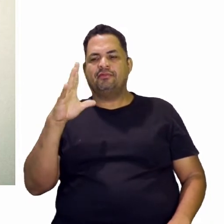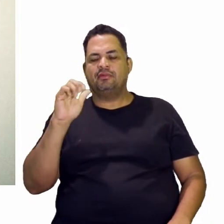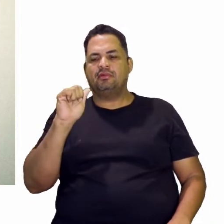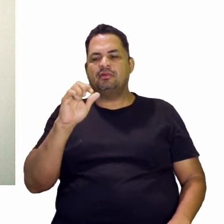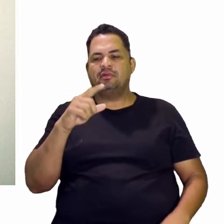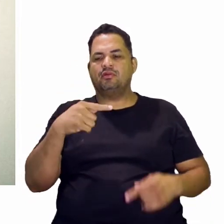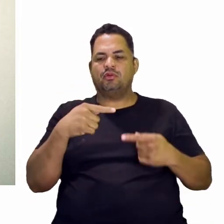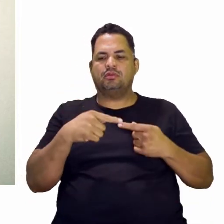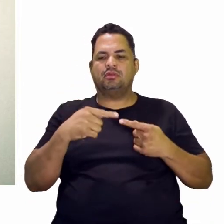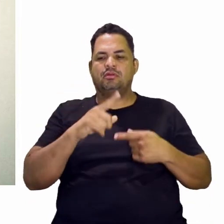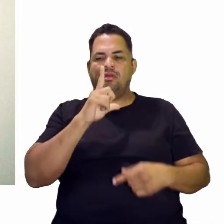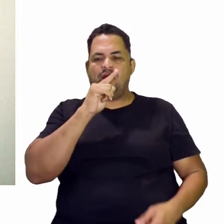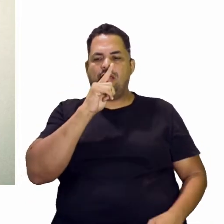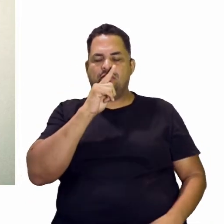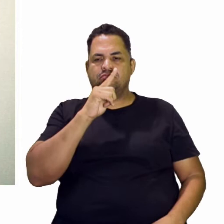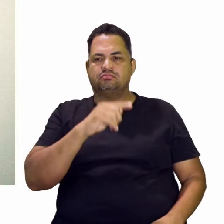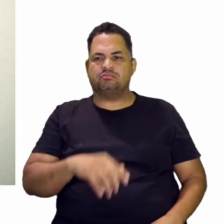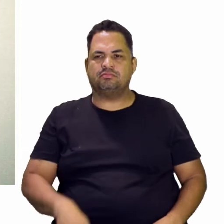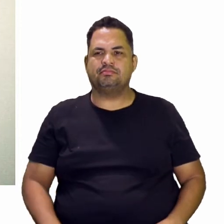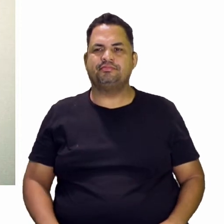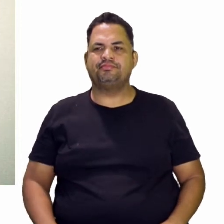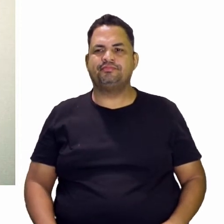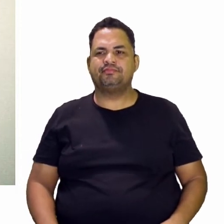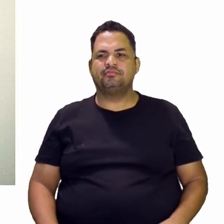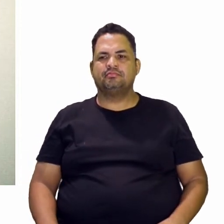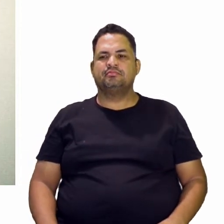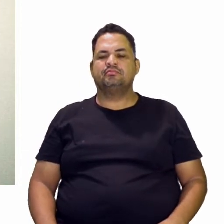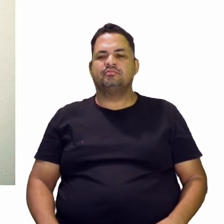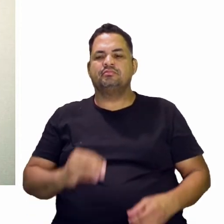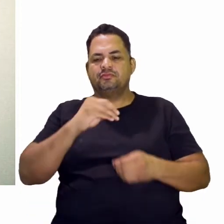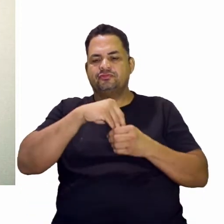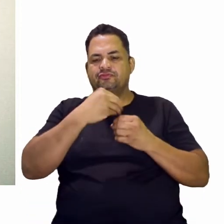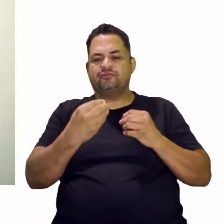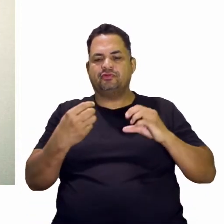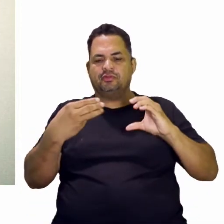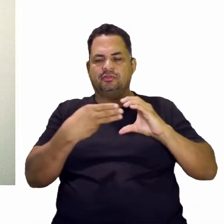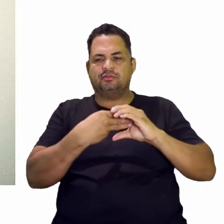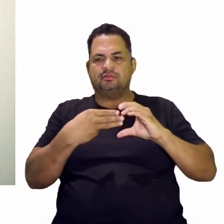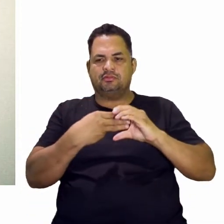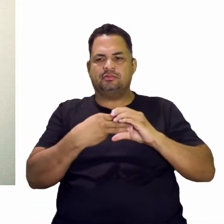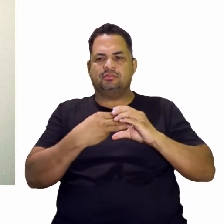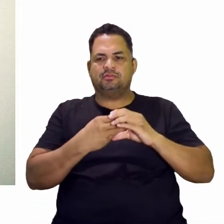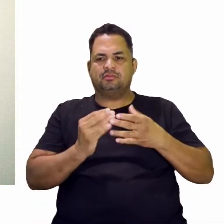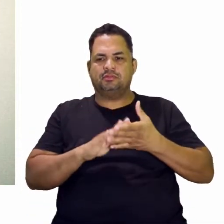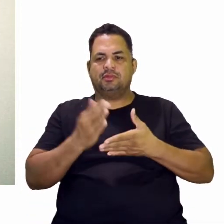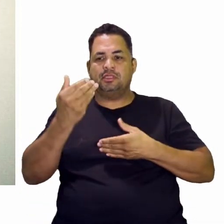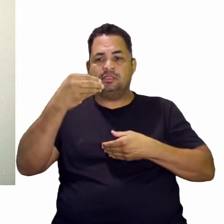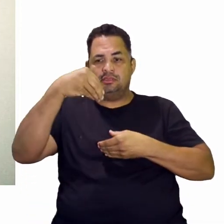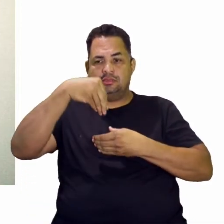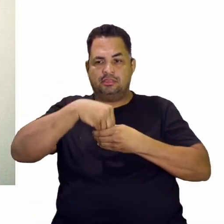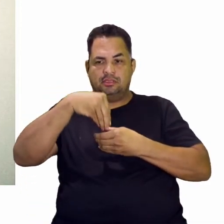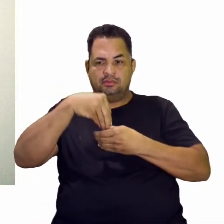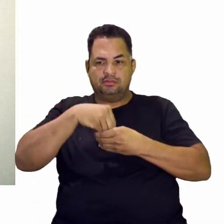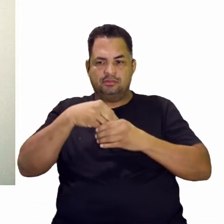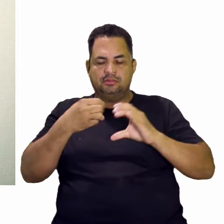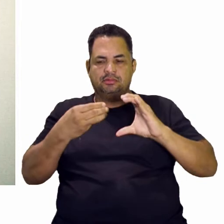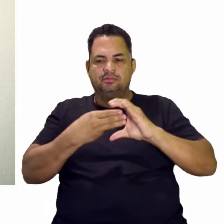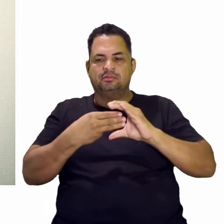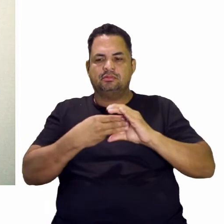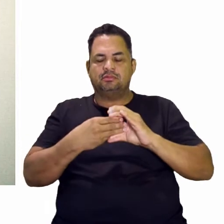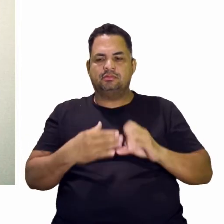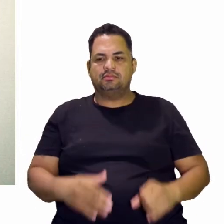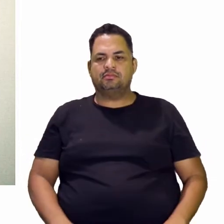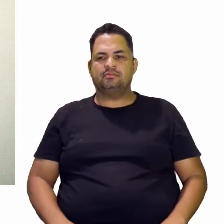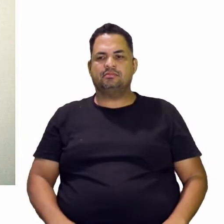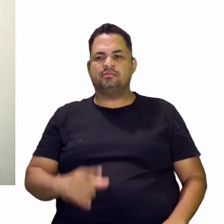hidrofílica, tá? Meio externo da célula e aqui o meio interno da